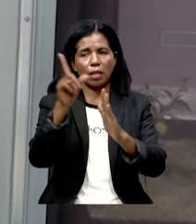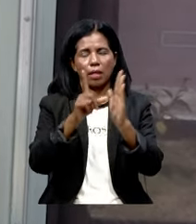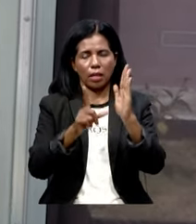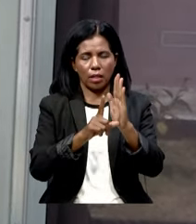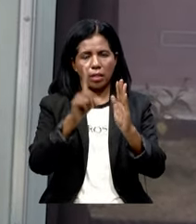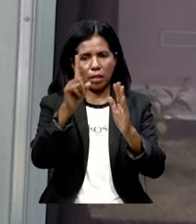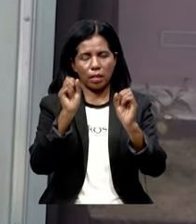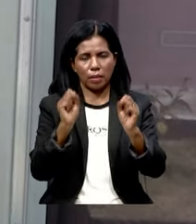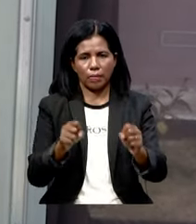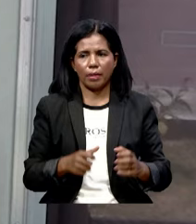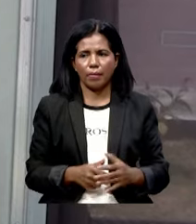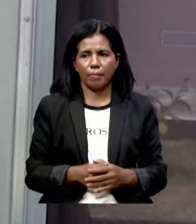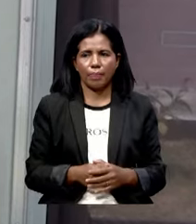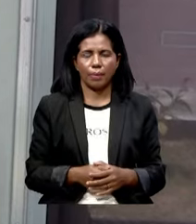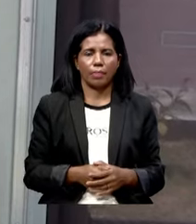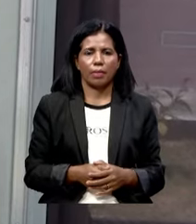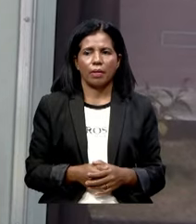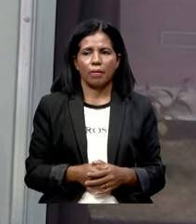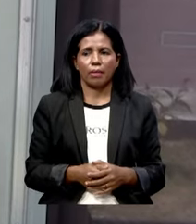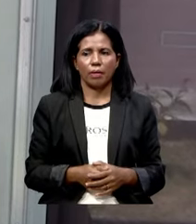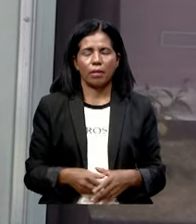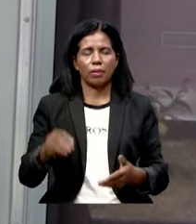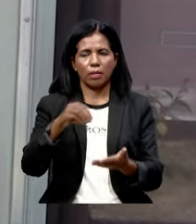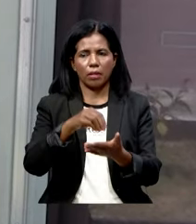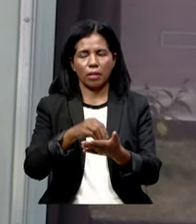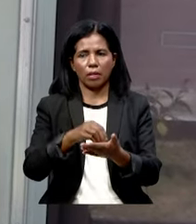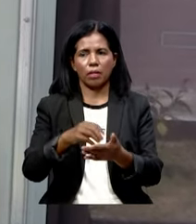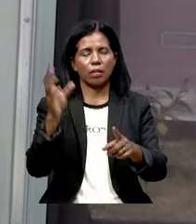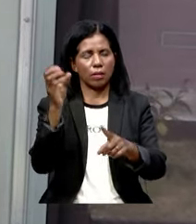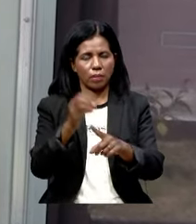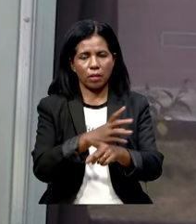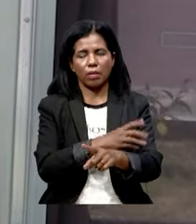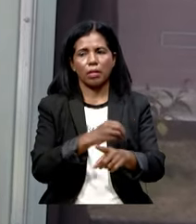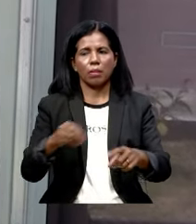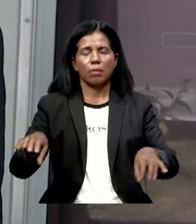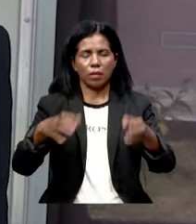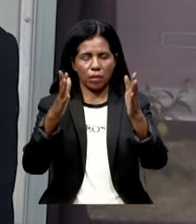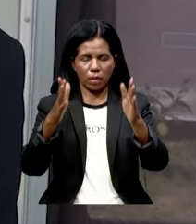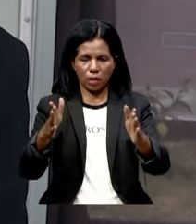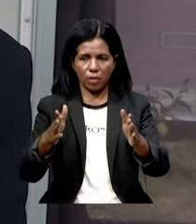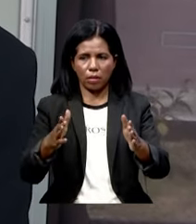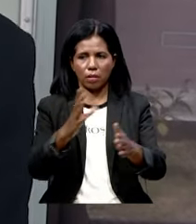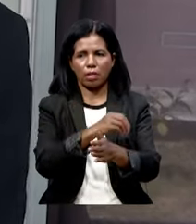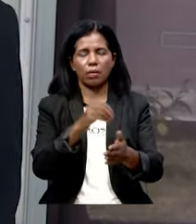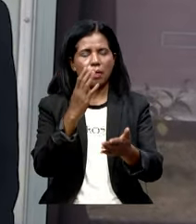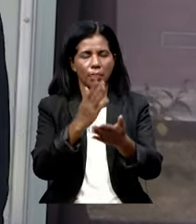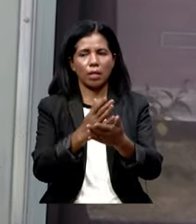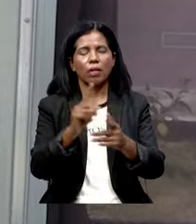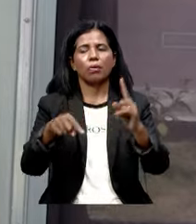bele ano sama ca impõe obrigatoriamente ba funcionário a tu reforma ba